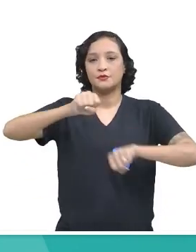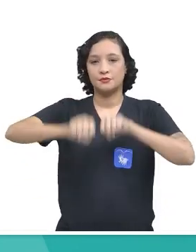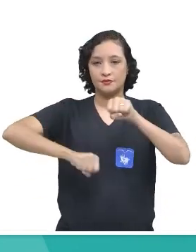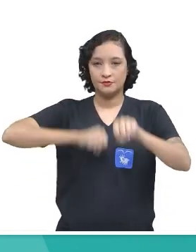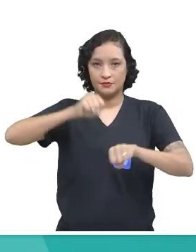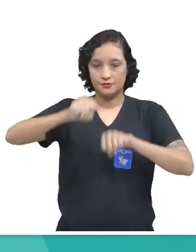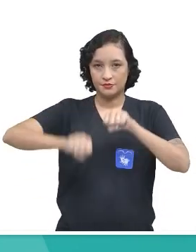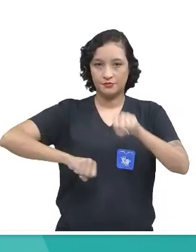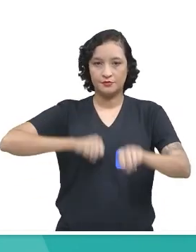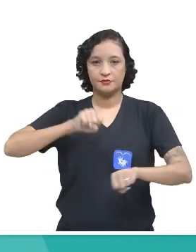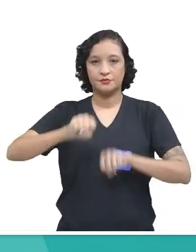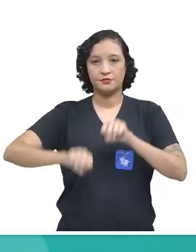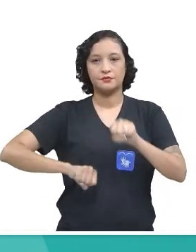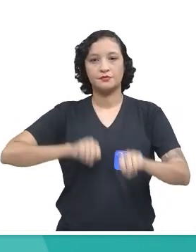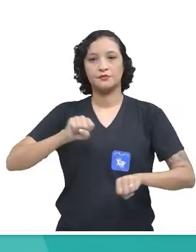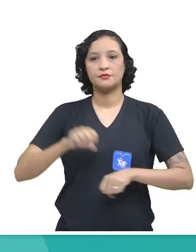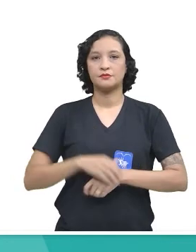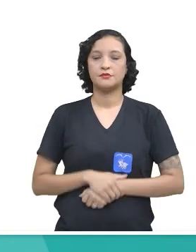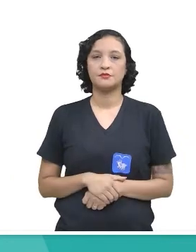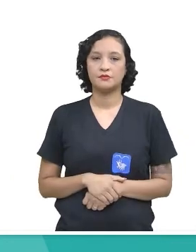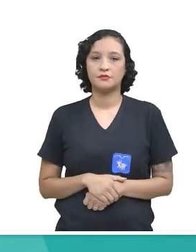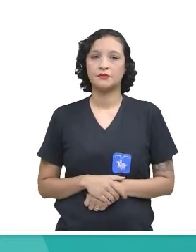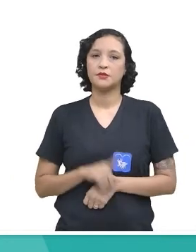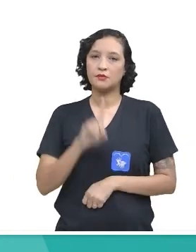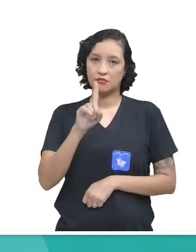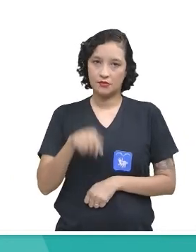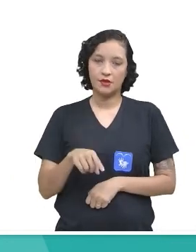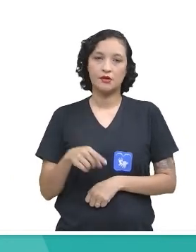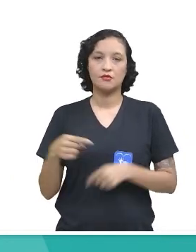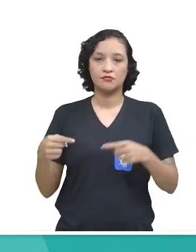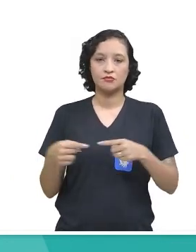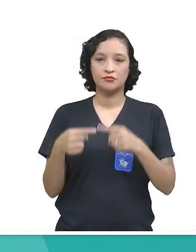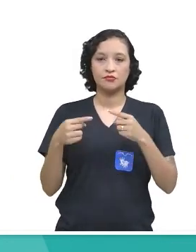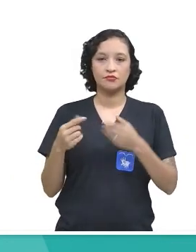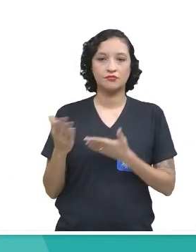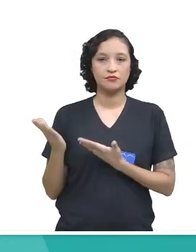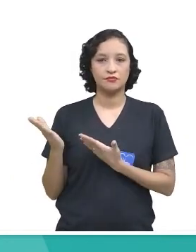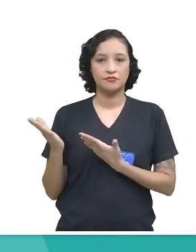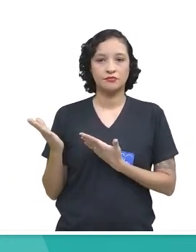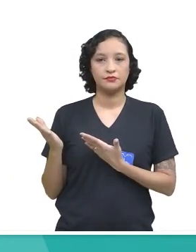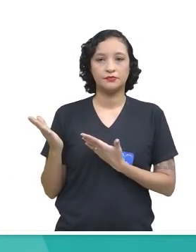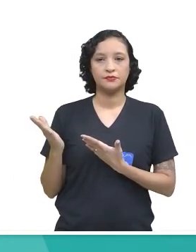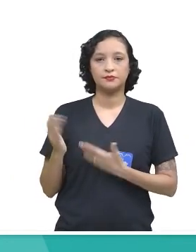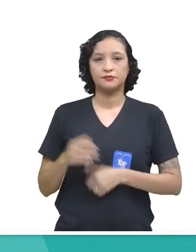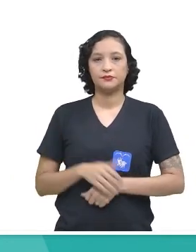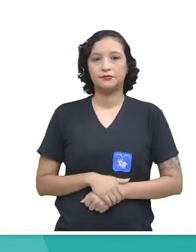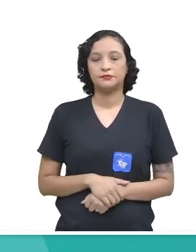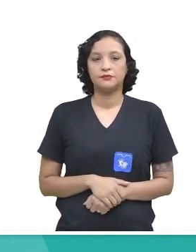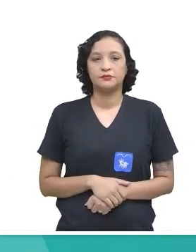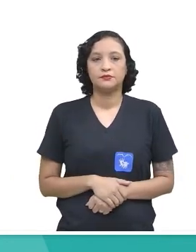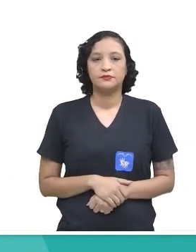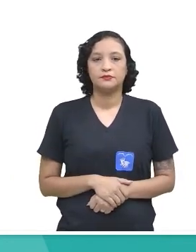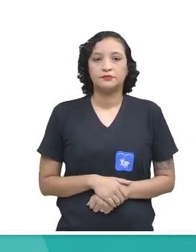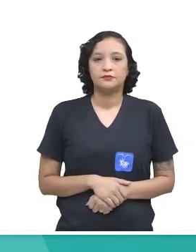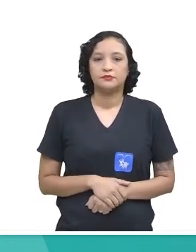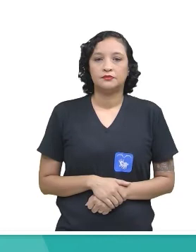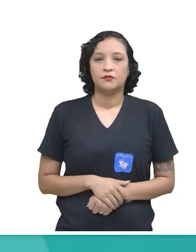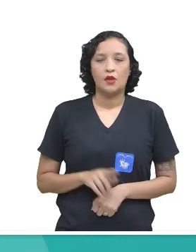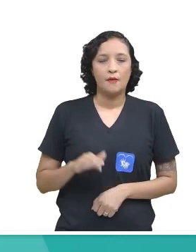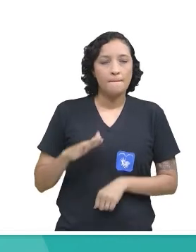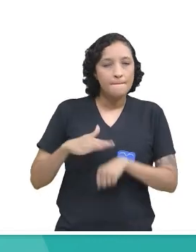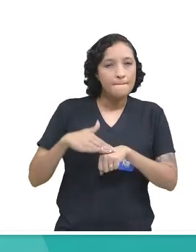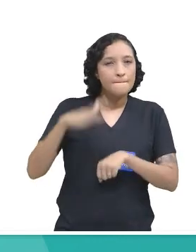de bicicleta. São consideradas atividades de intensidade moderada. Já as atividades de